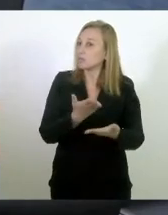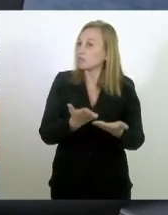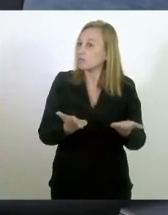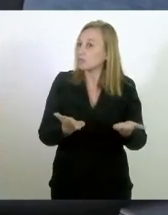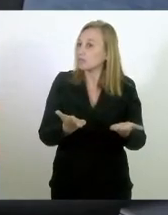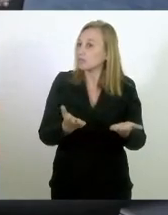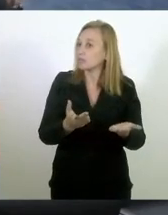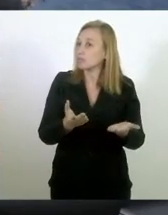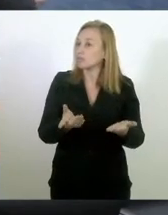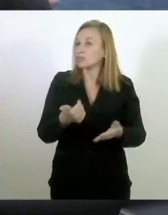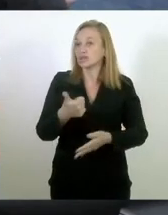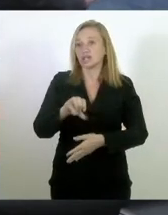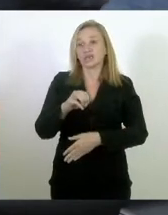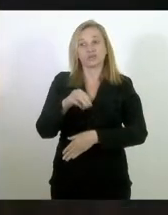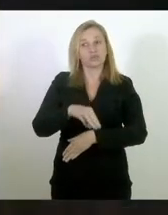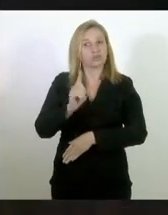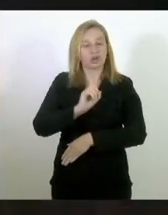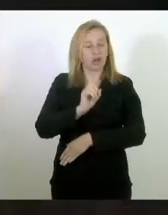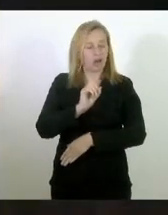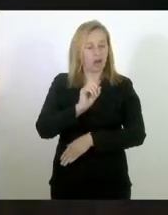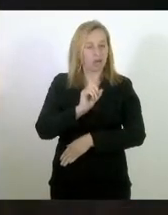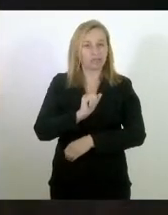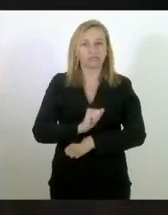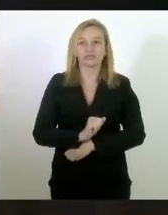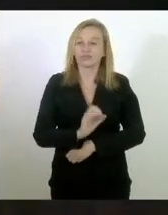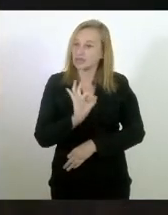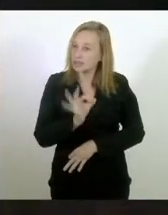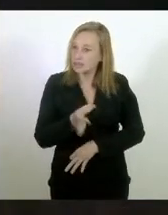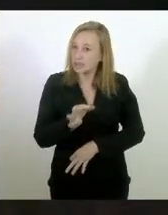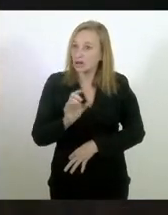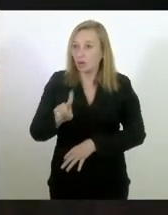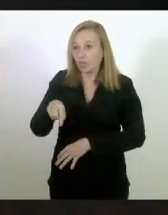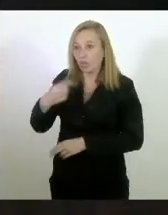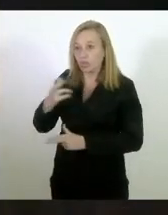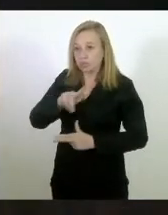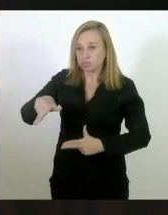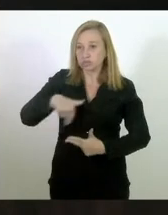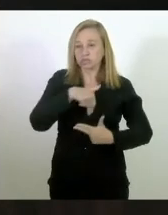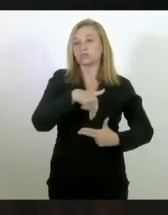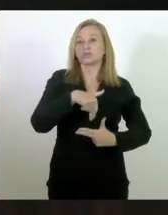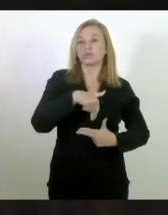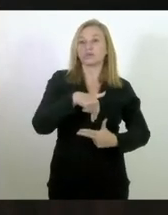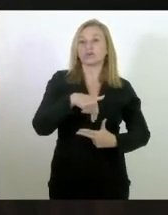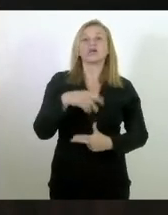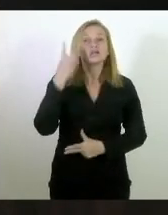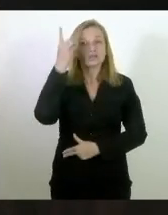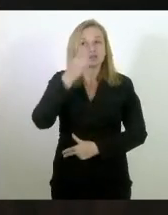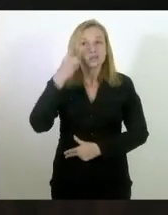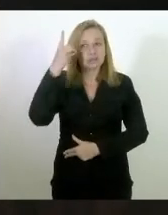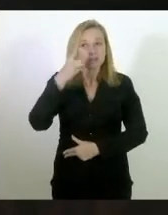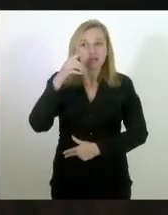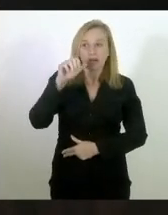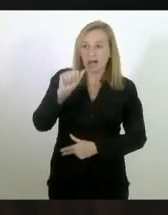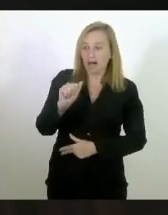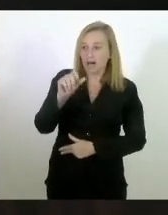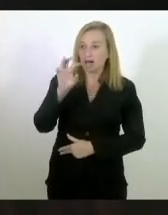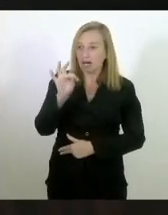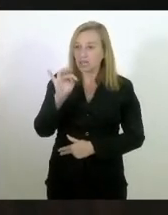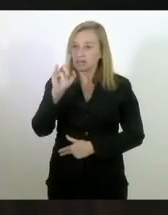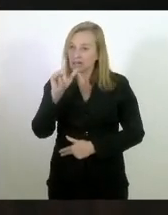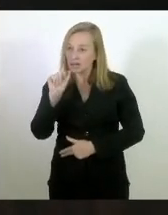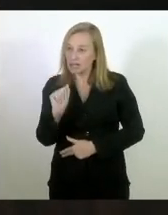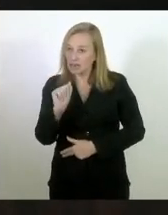minutos não sei britânico próximo orador inscrito Nobre Deputado Átila Nunes